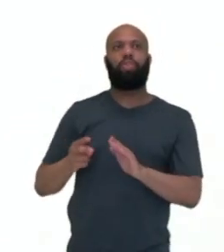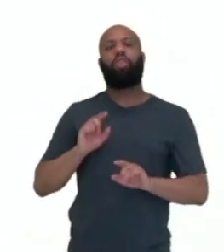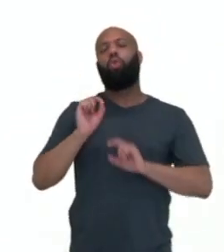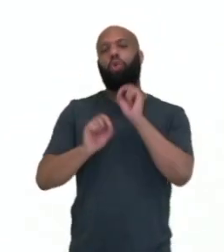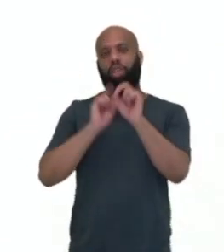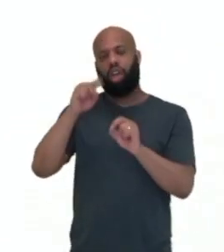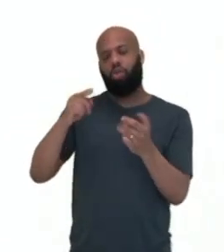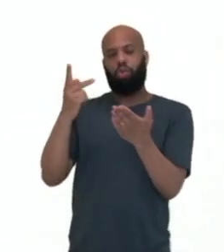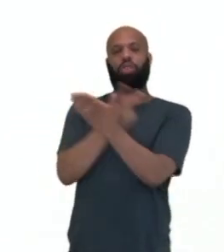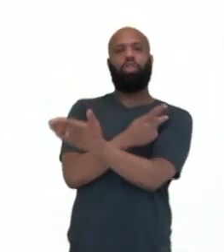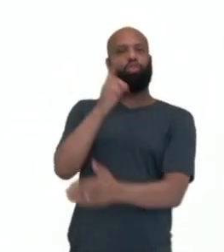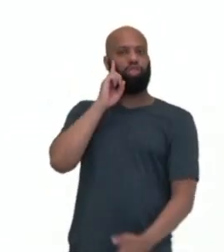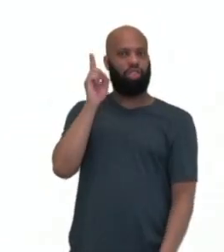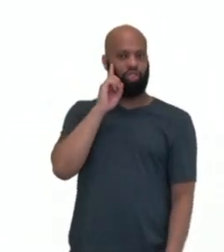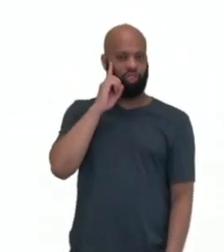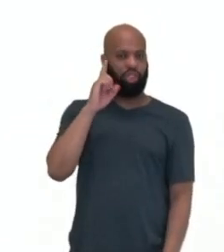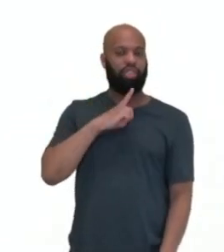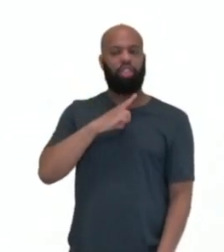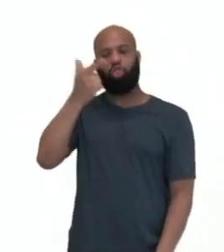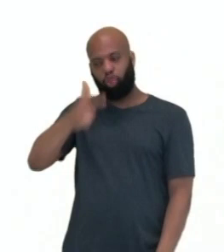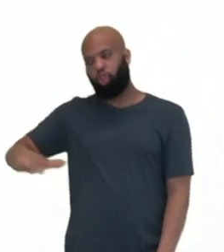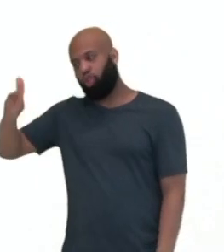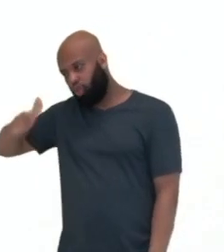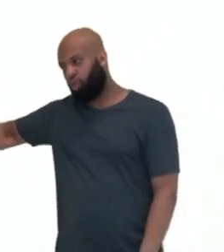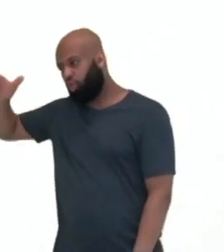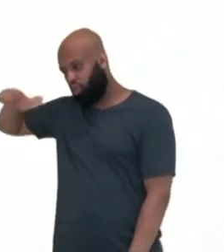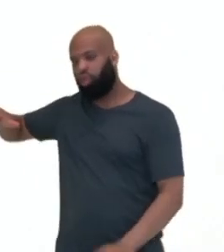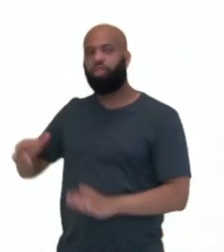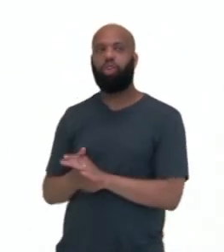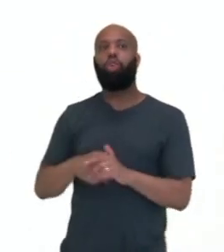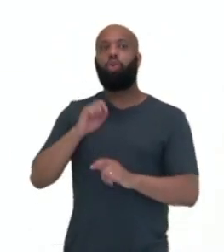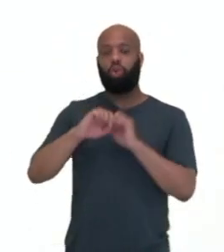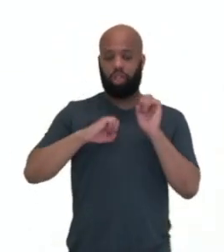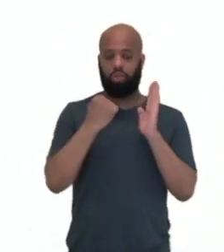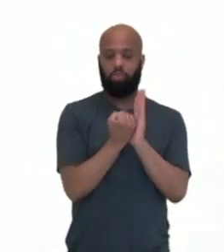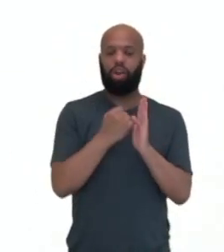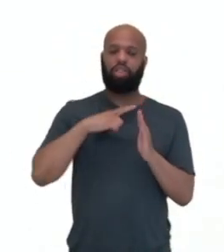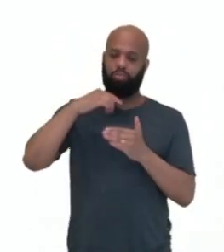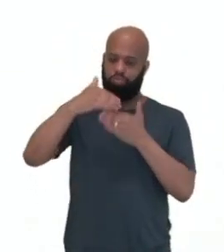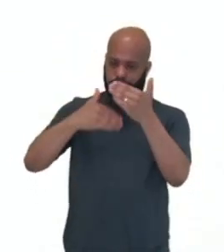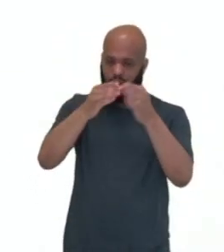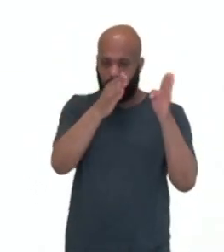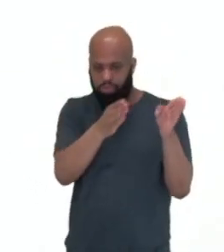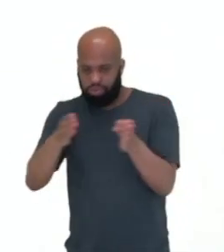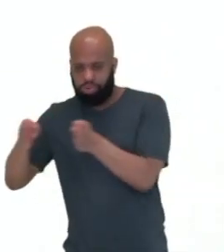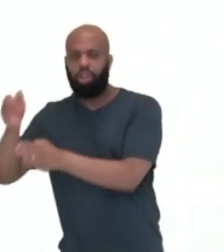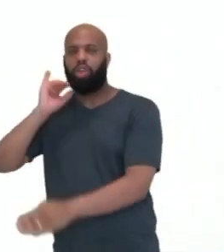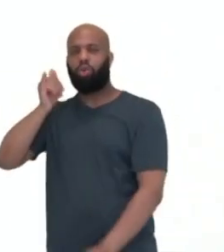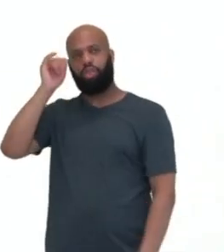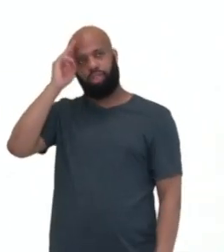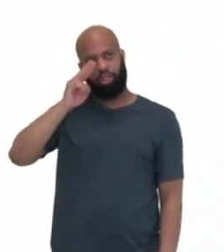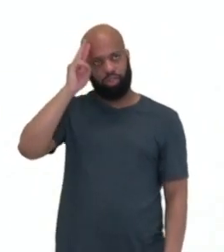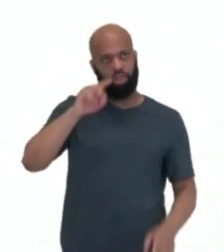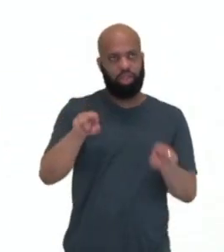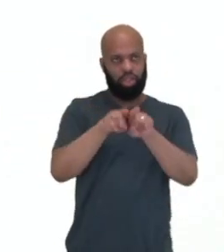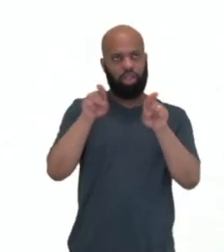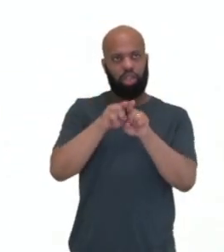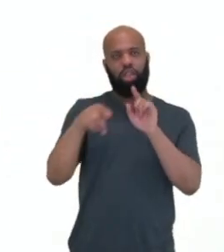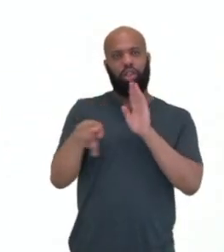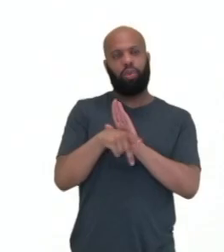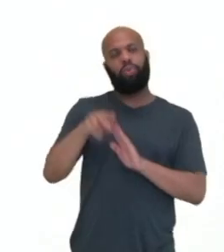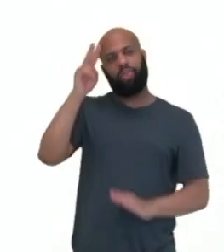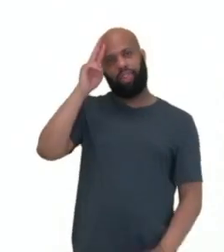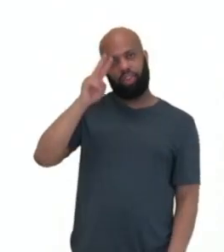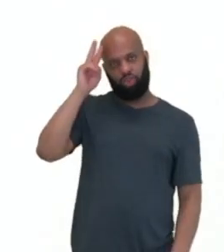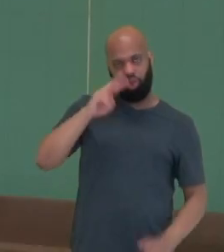fato cotidiano que se repete muitas vezes. Marca o quê? A sequência de ações narradas típicas do texto